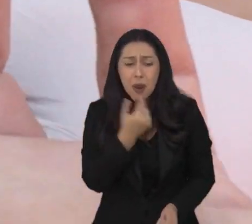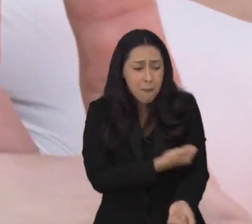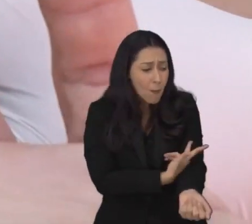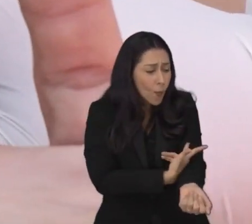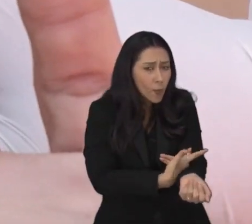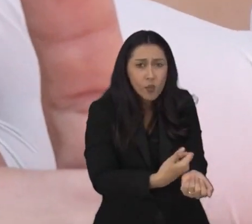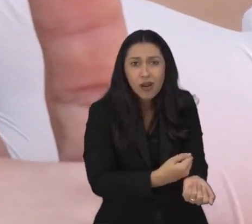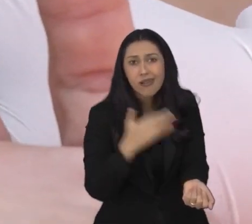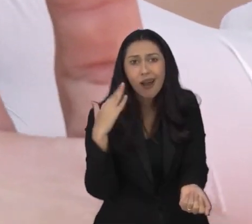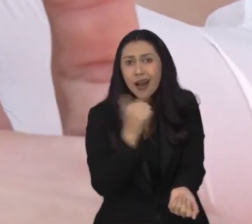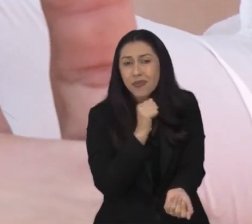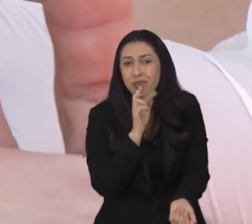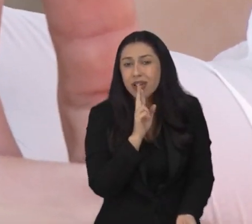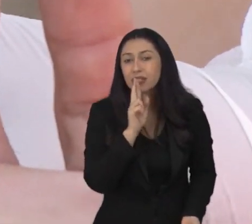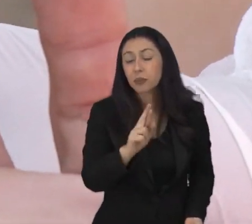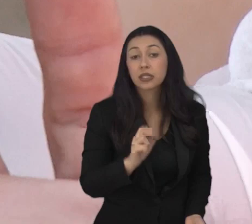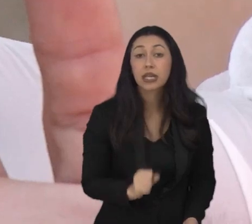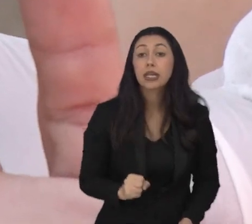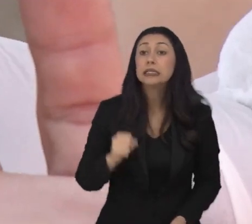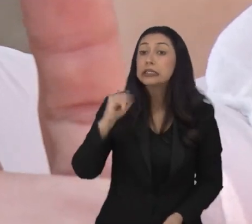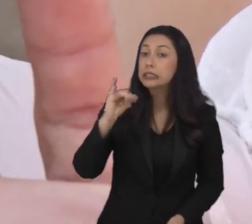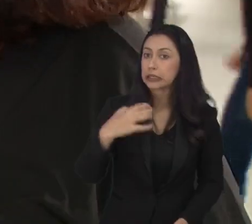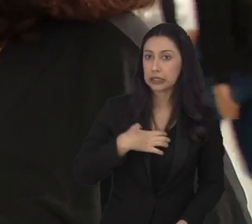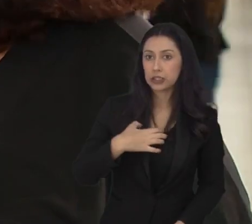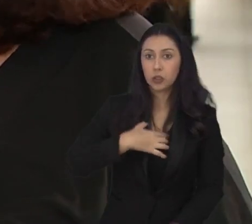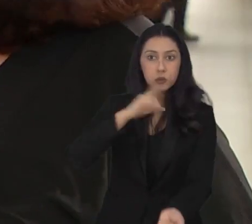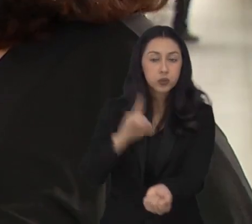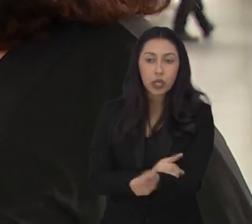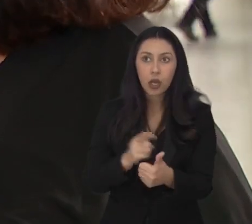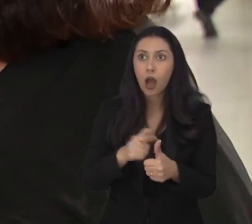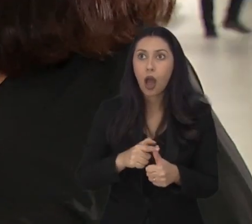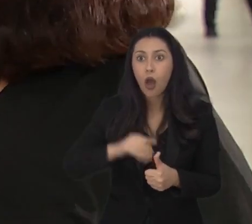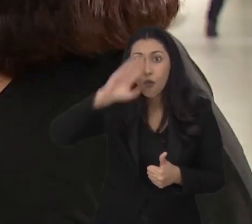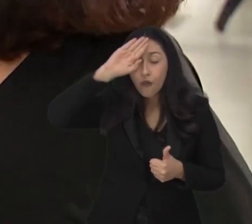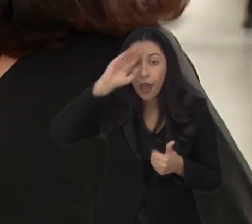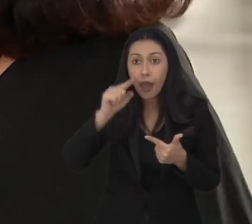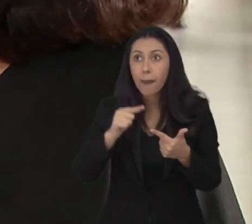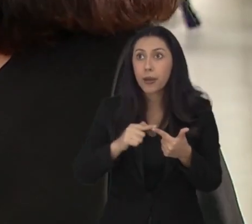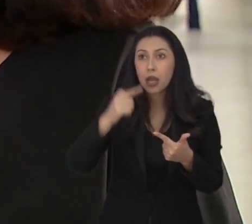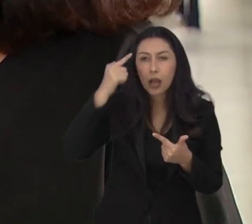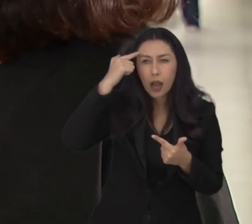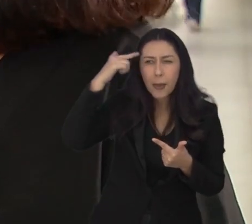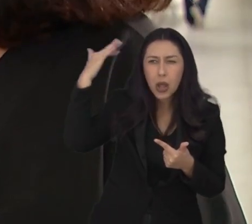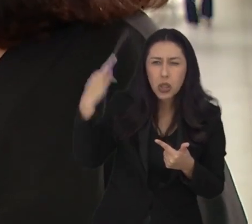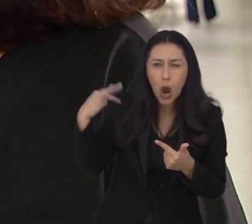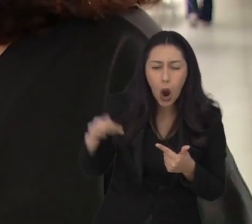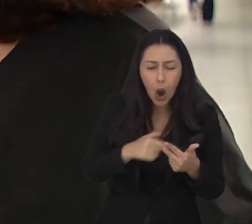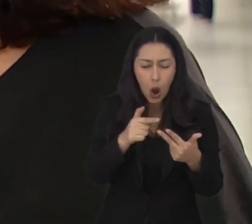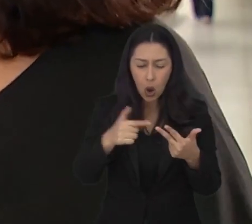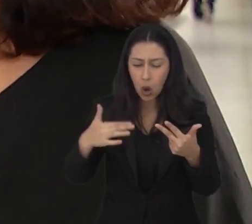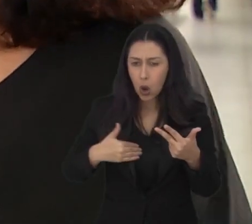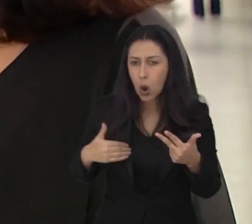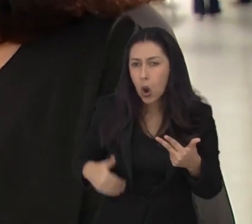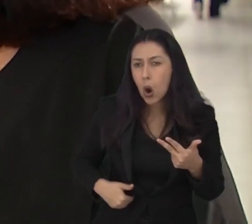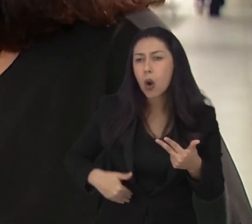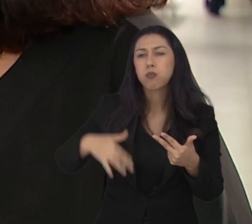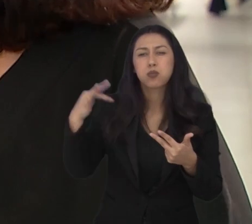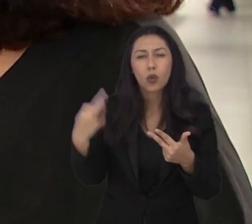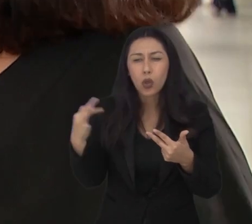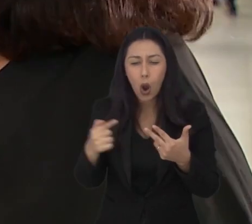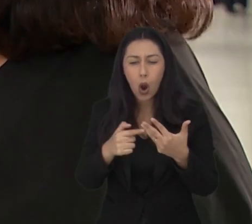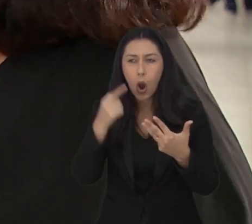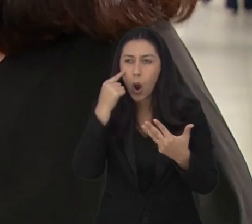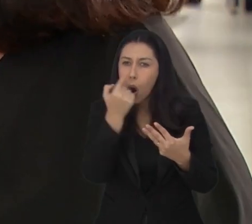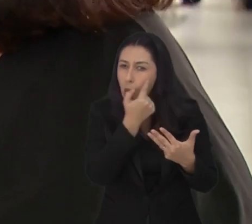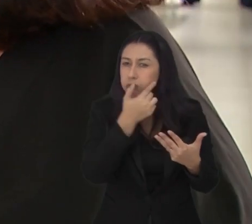de sangue e em pouco tempo o resultado fica pronto. Qualquer pessoa que tenha os sintomas de dengue, febre, dor de cabeça, dor no olho, dor no corpo, manchas vermelhas no